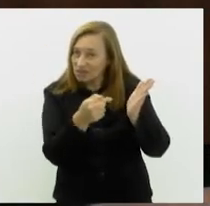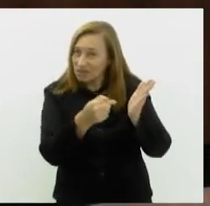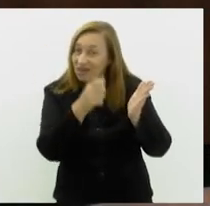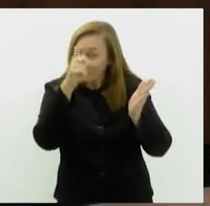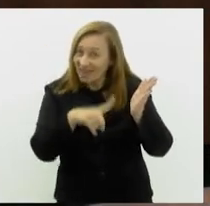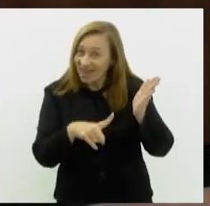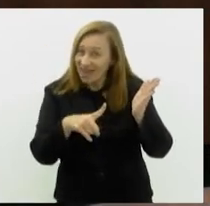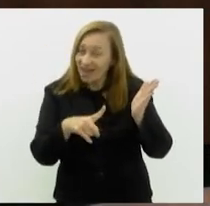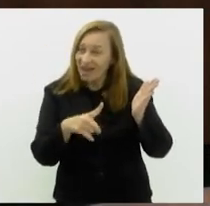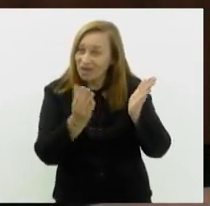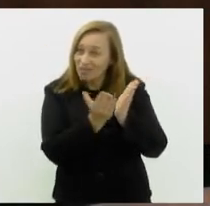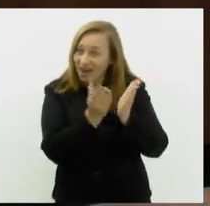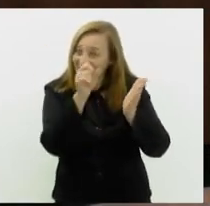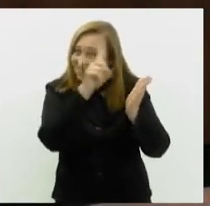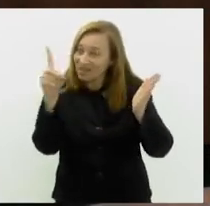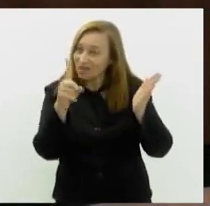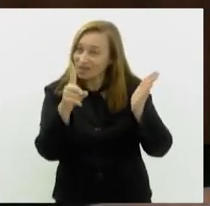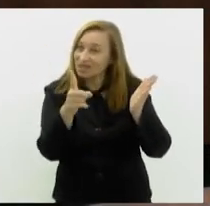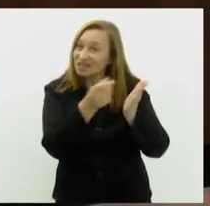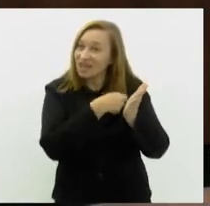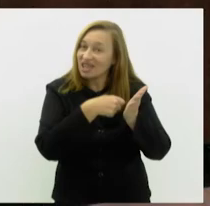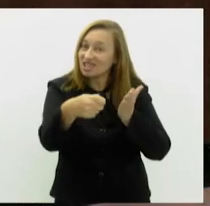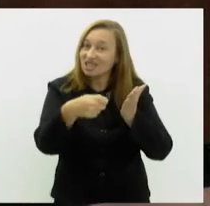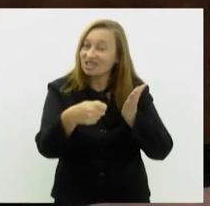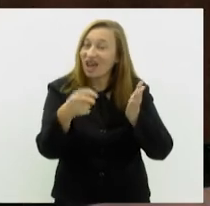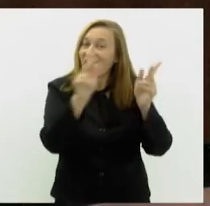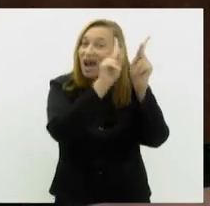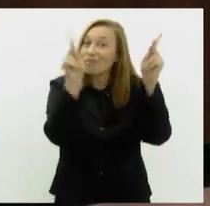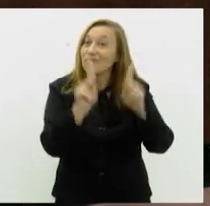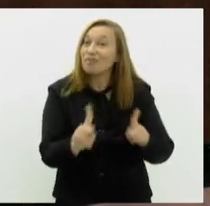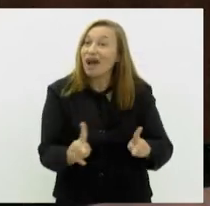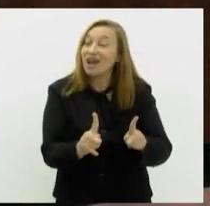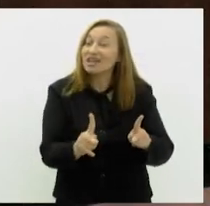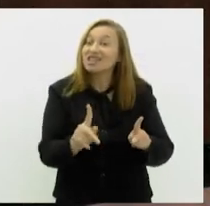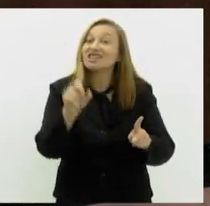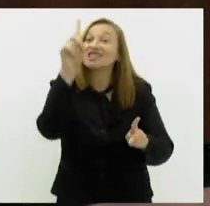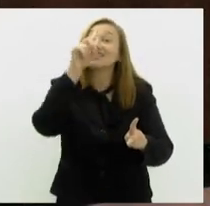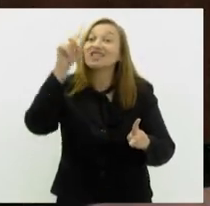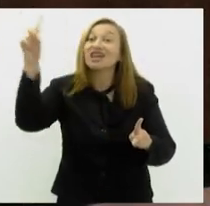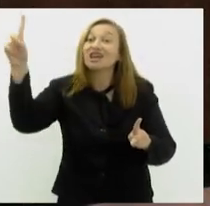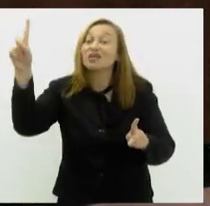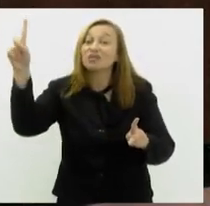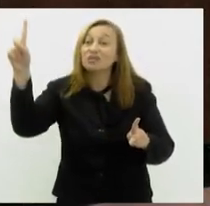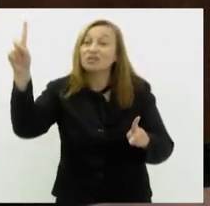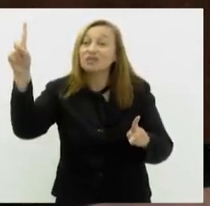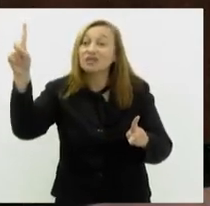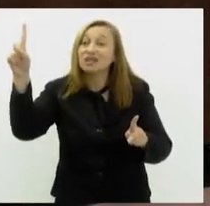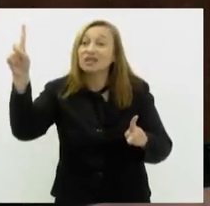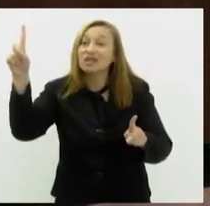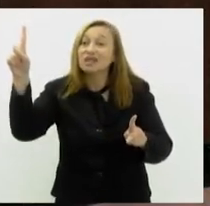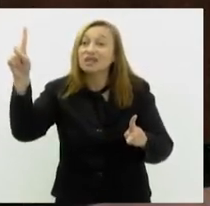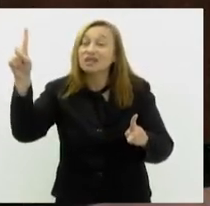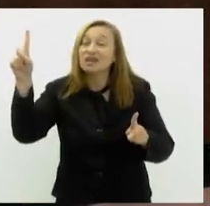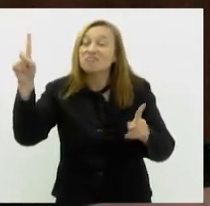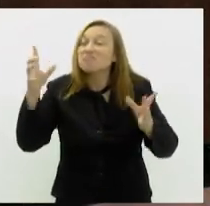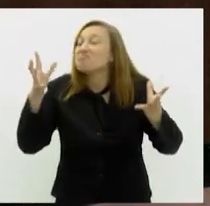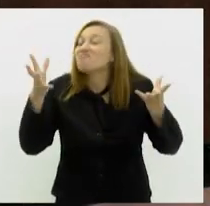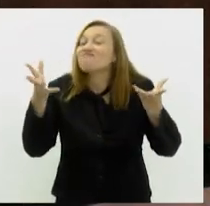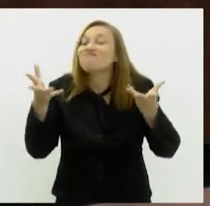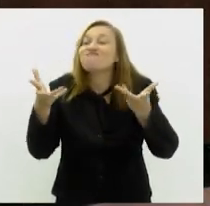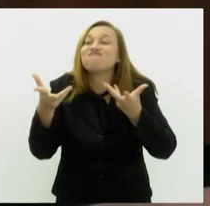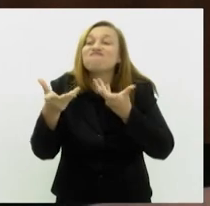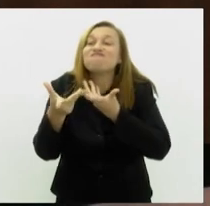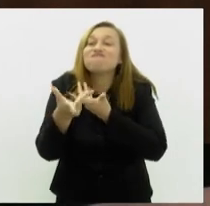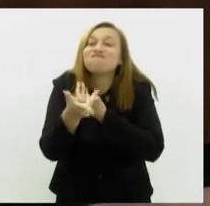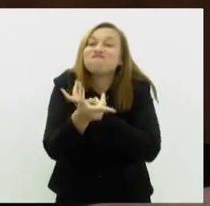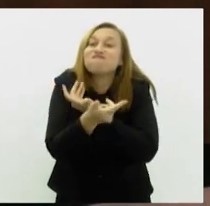eu creio, está escrito que a paz de Deus, ela é algo extraordinário